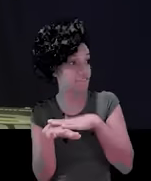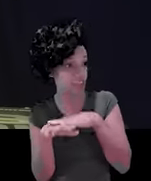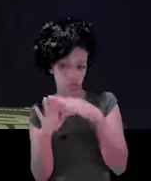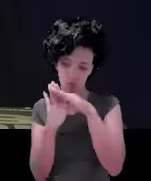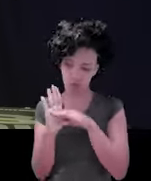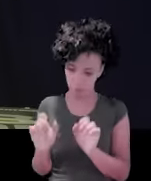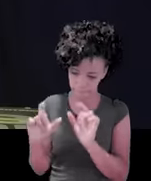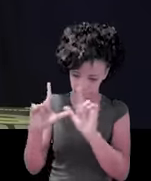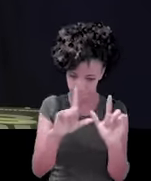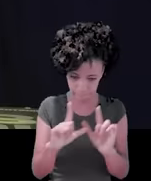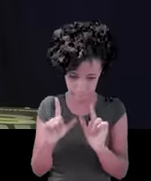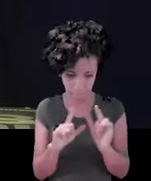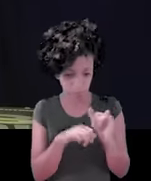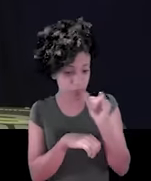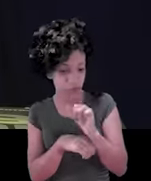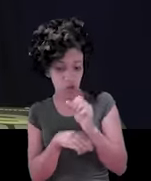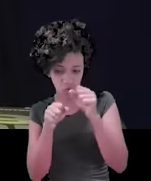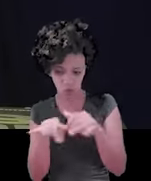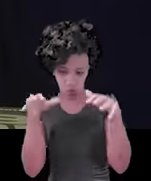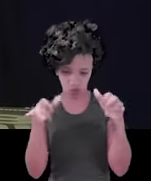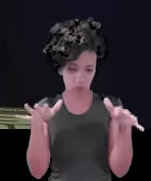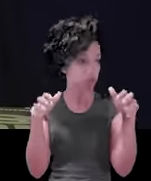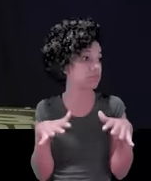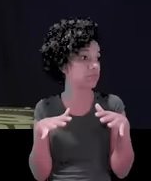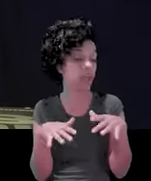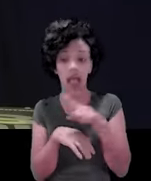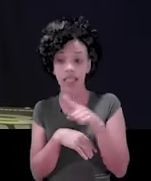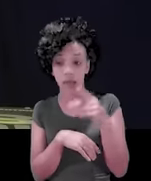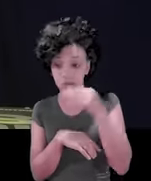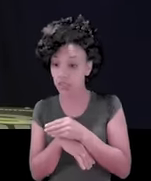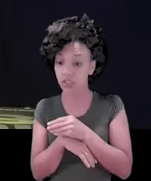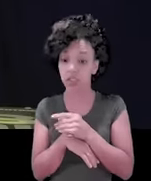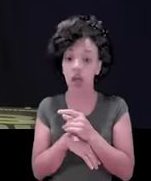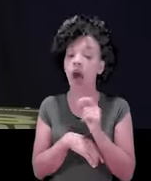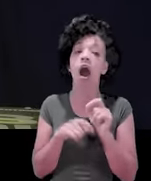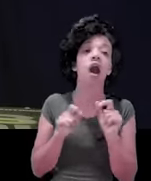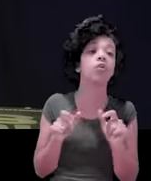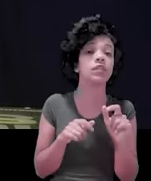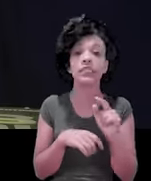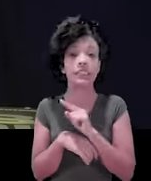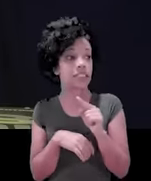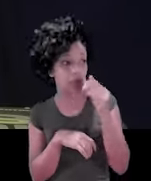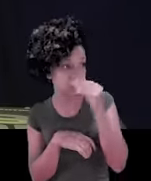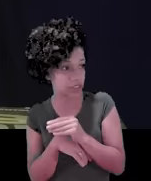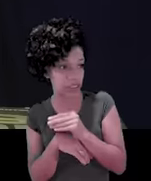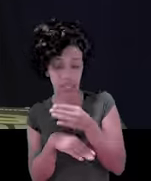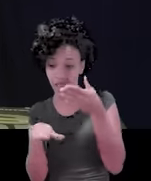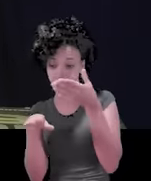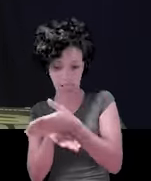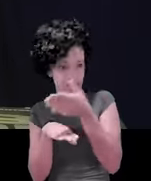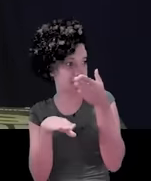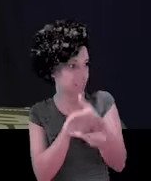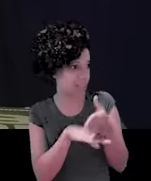panfletinhos que eles viam passar de avião soltando para dizer sim mano Denver alguém viu mano não desiste segue nessa